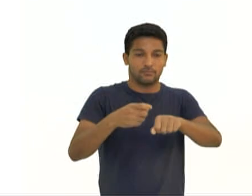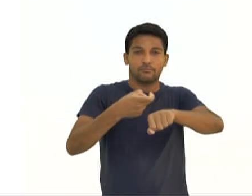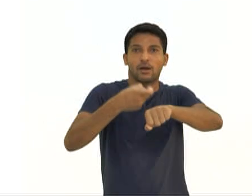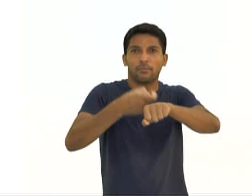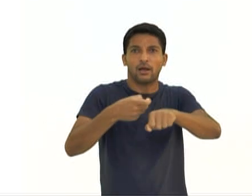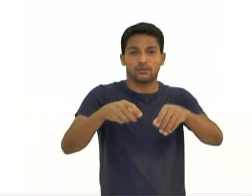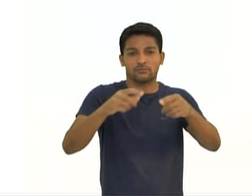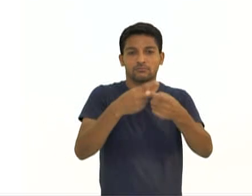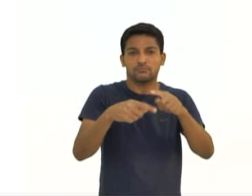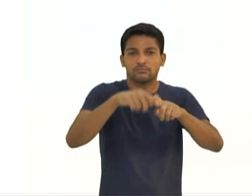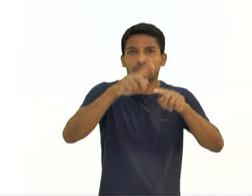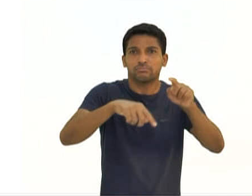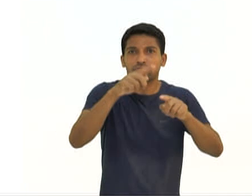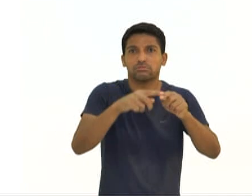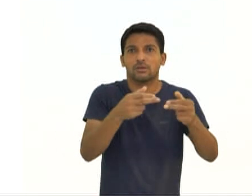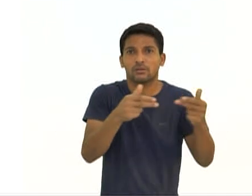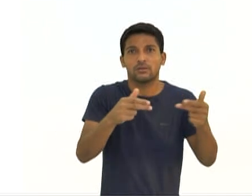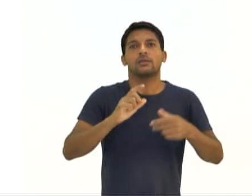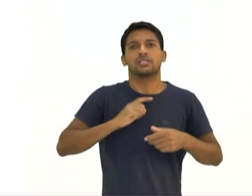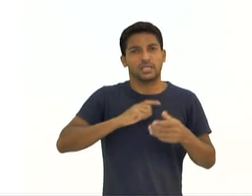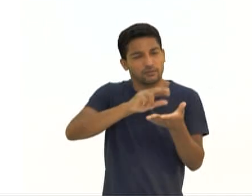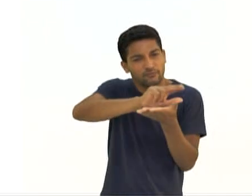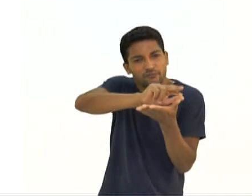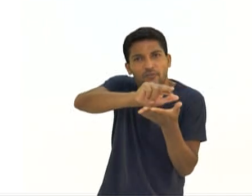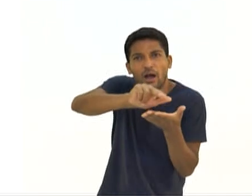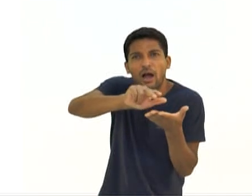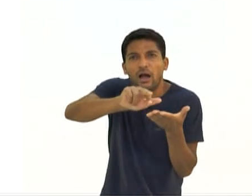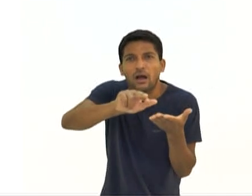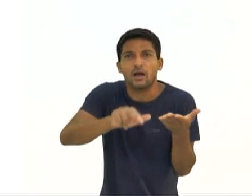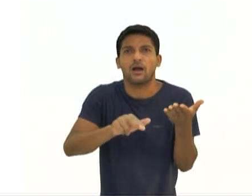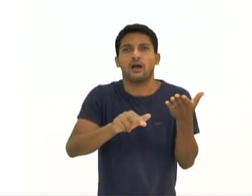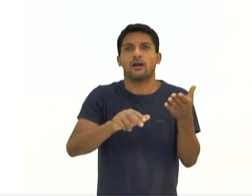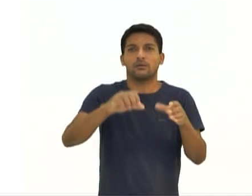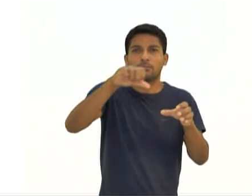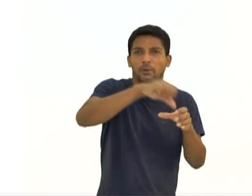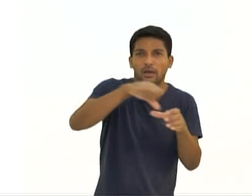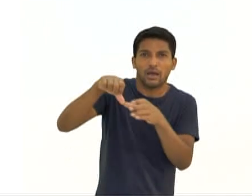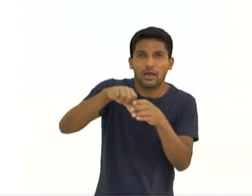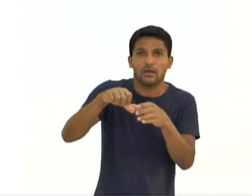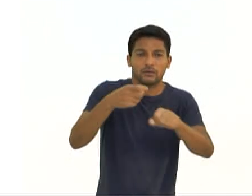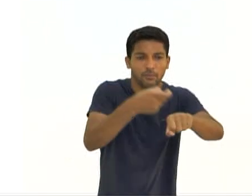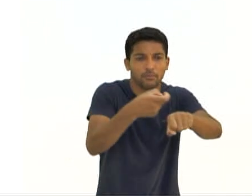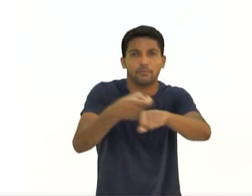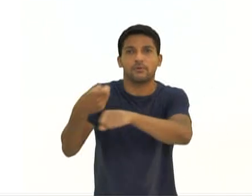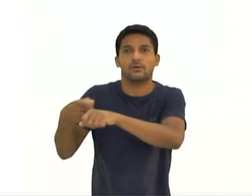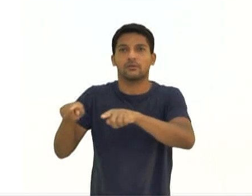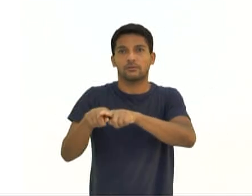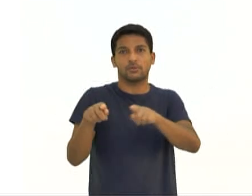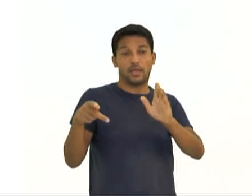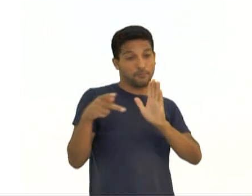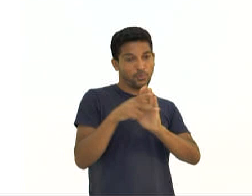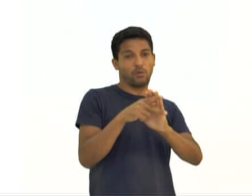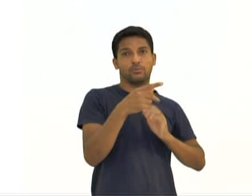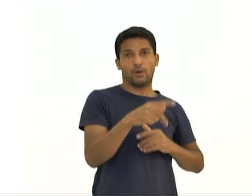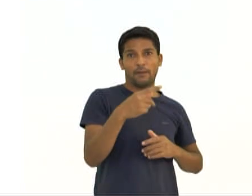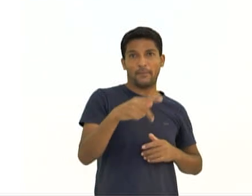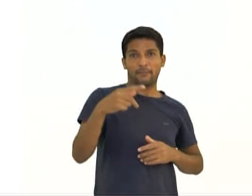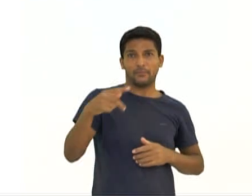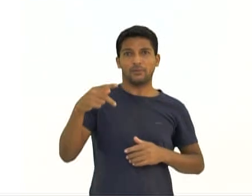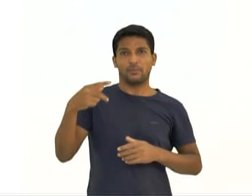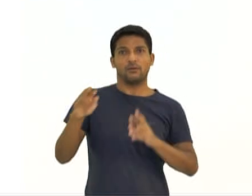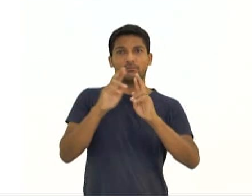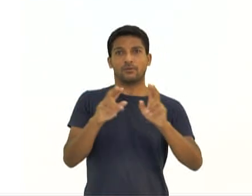diversas propriedades. E hoje, então, nós vamos falar sobre cada uma dessas propriedades ou tentar falar tudo que